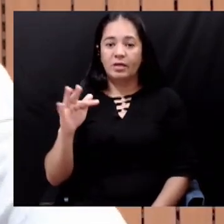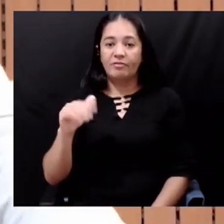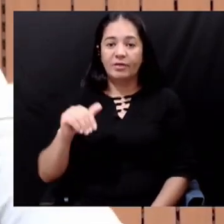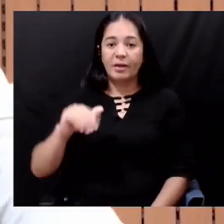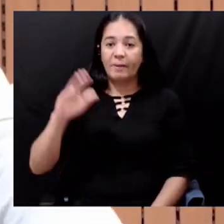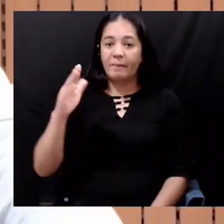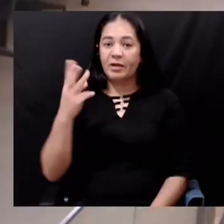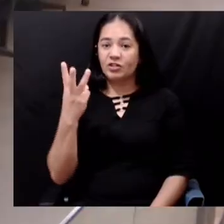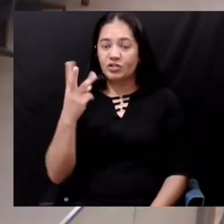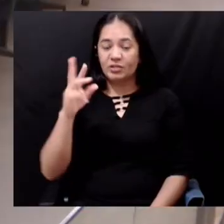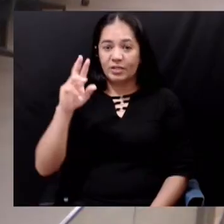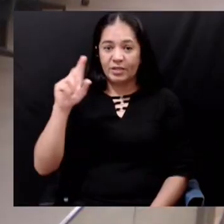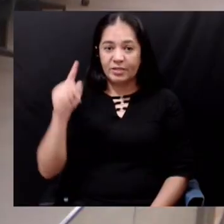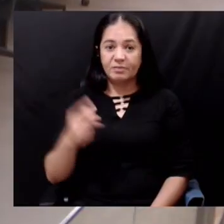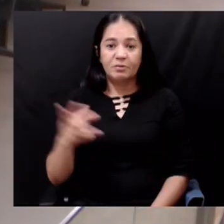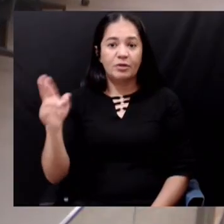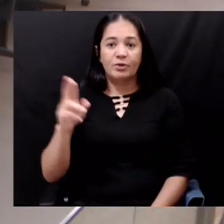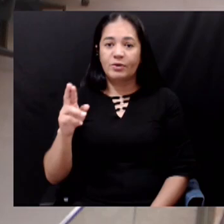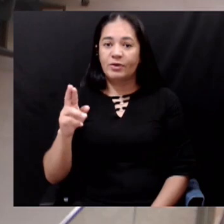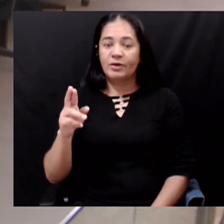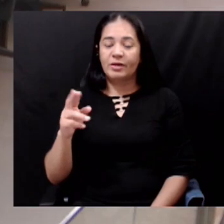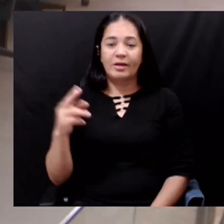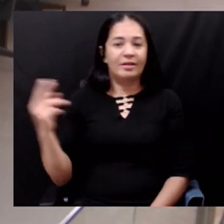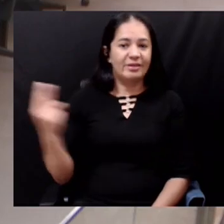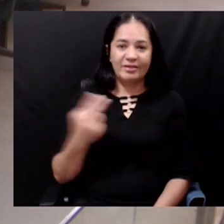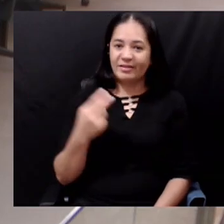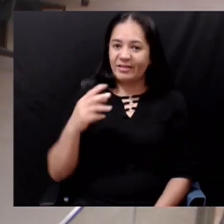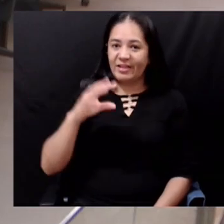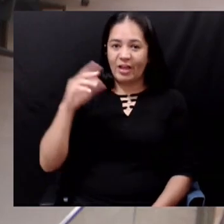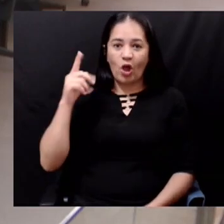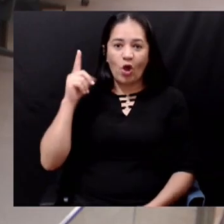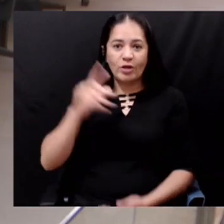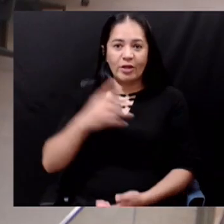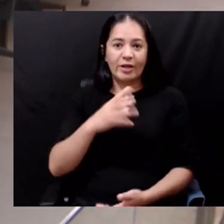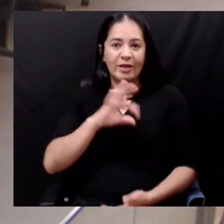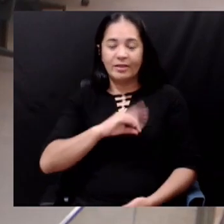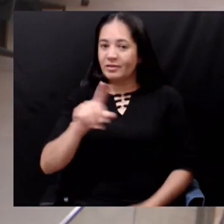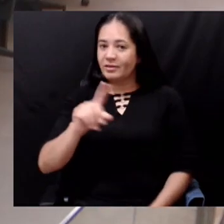professor ou Isso. A ideia é que sejam apresentadas propostas